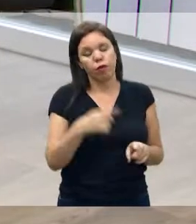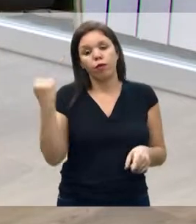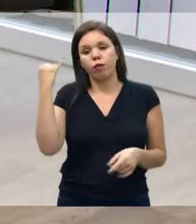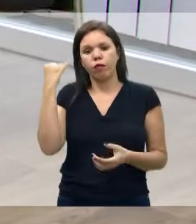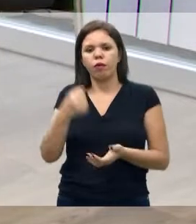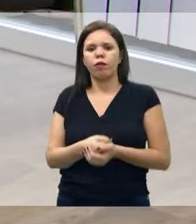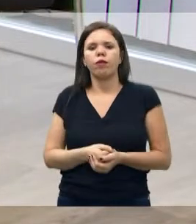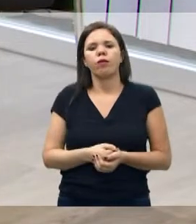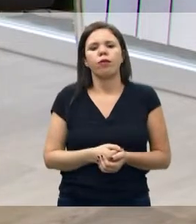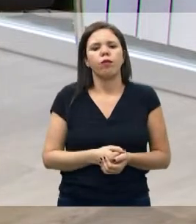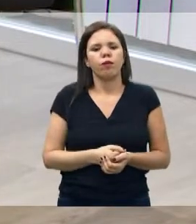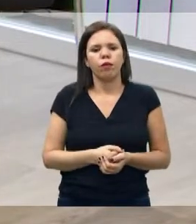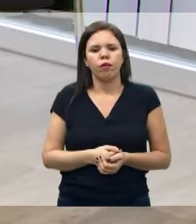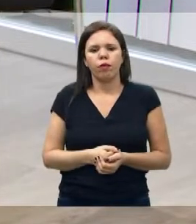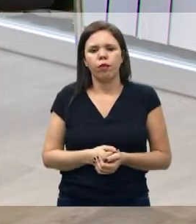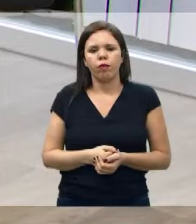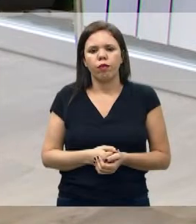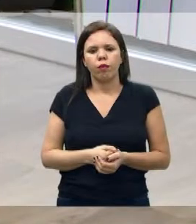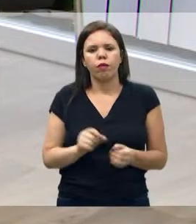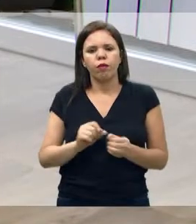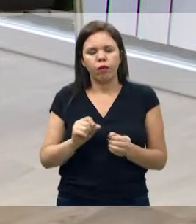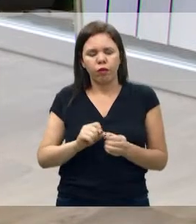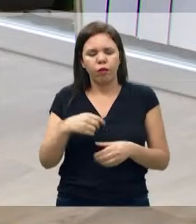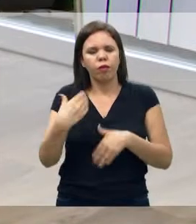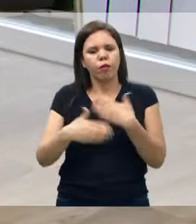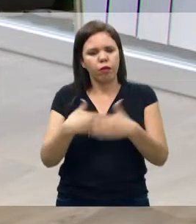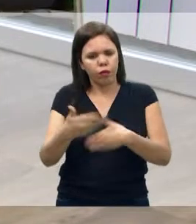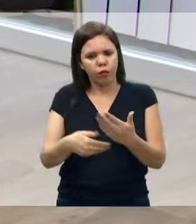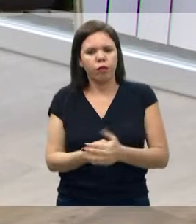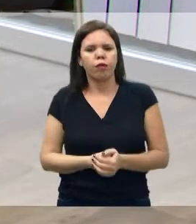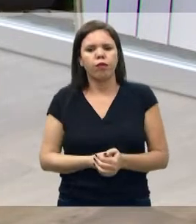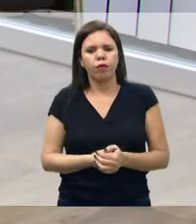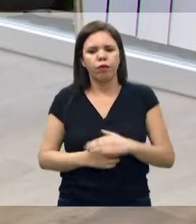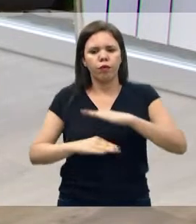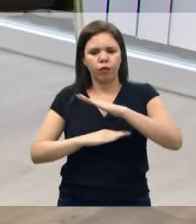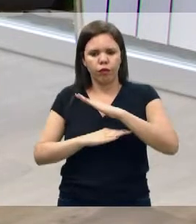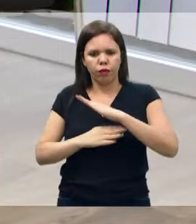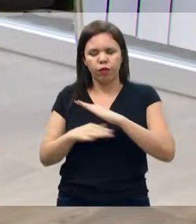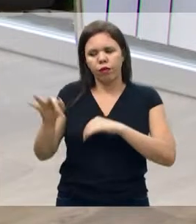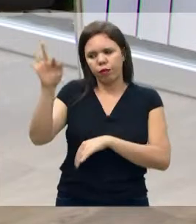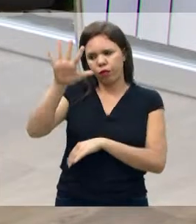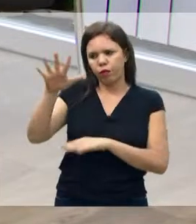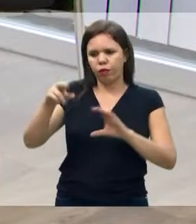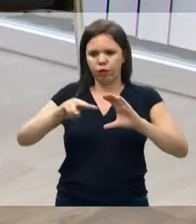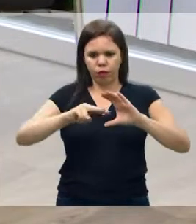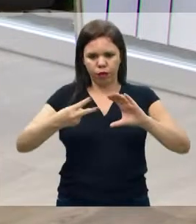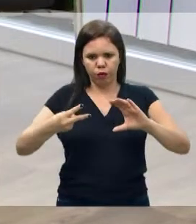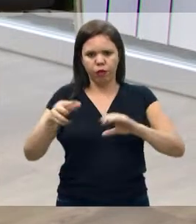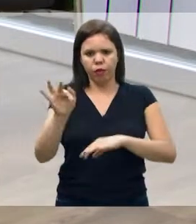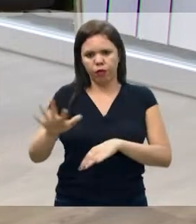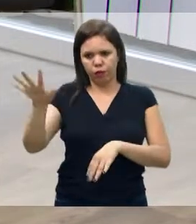né, a par do que está sendo feito dentro da Câmara Federal,